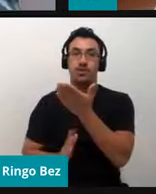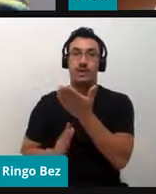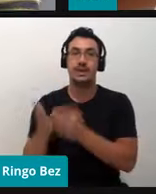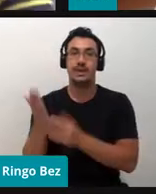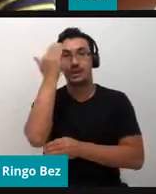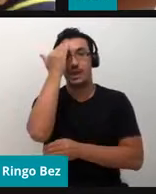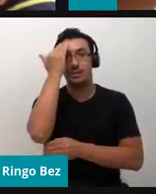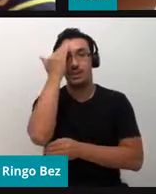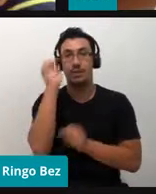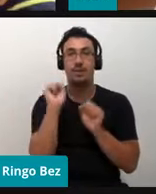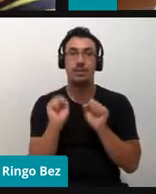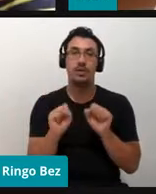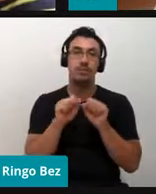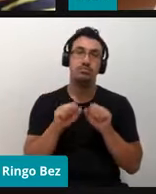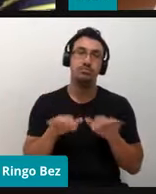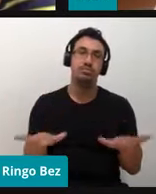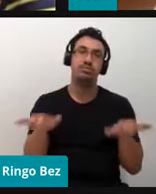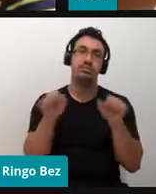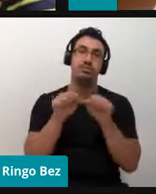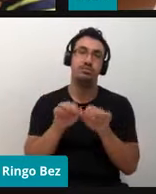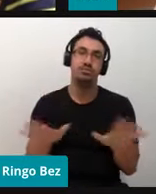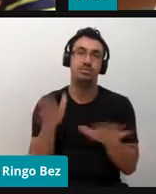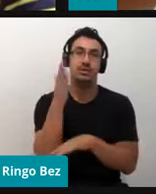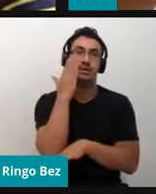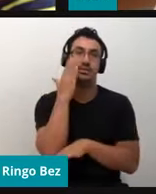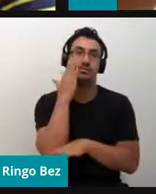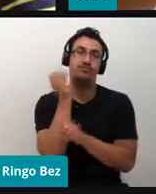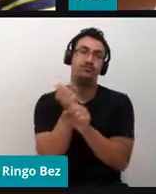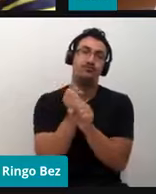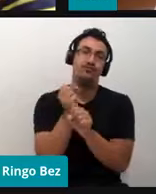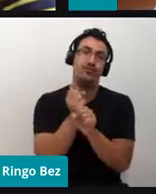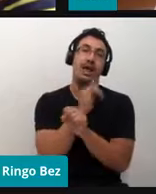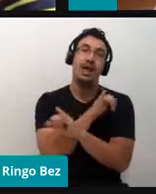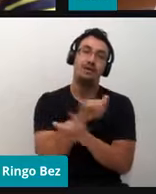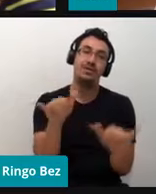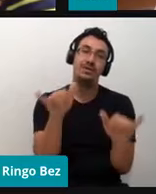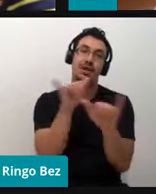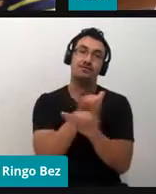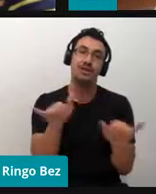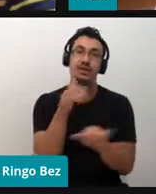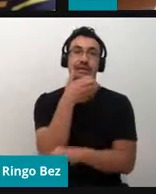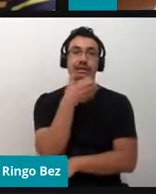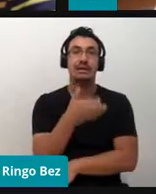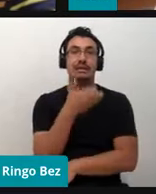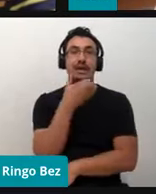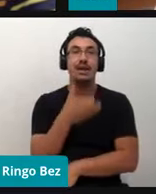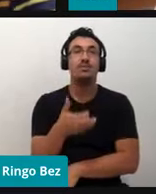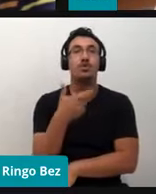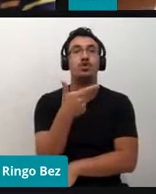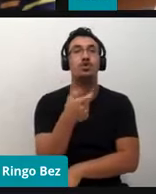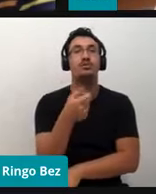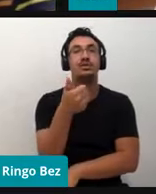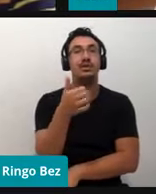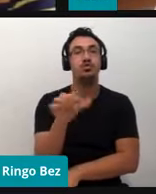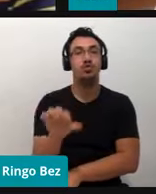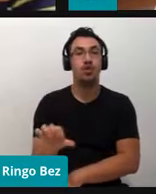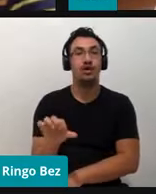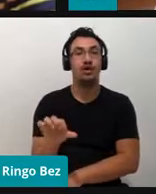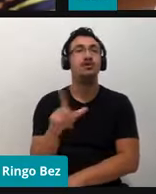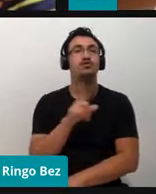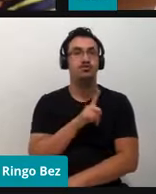de pandemias há muito tempo. Inclusive, em dezembro de 2019, saiu